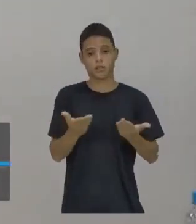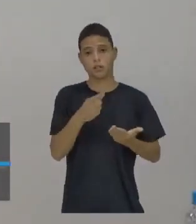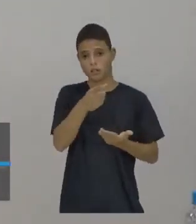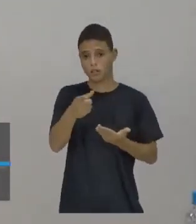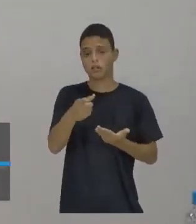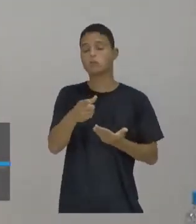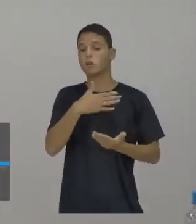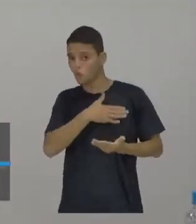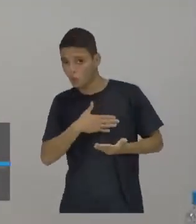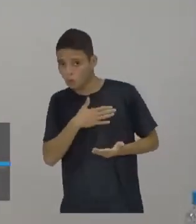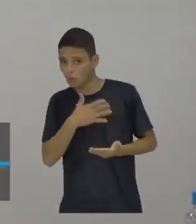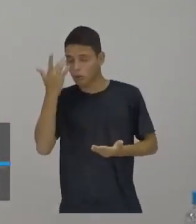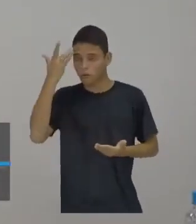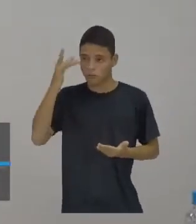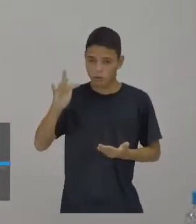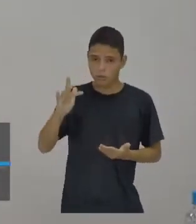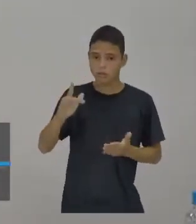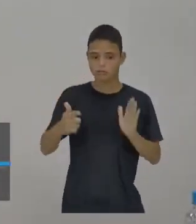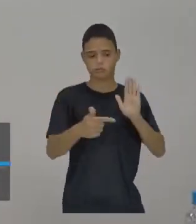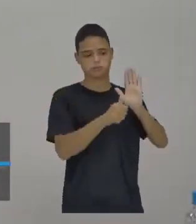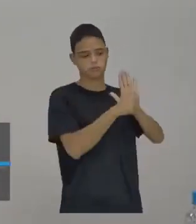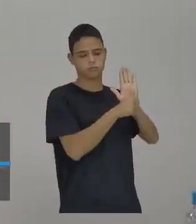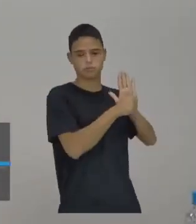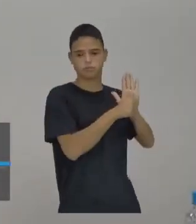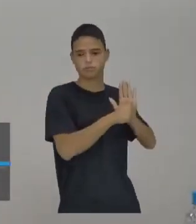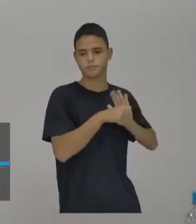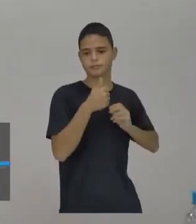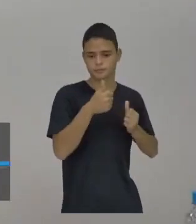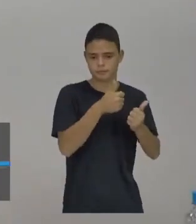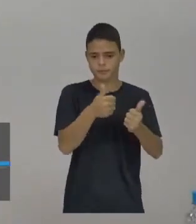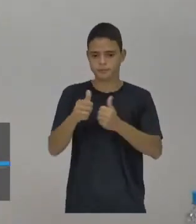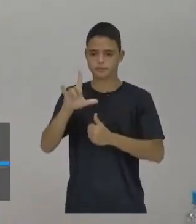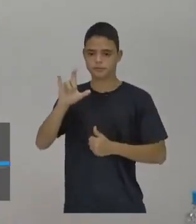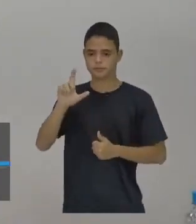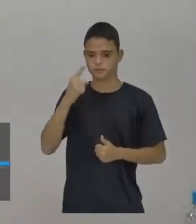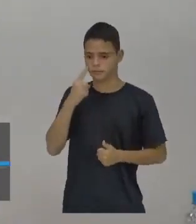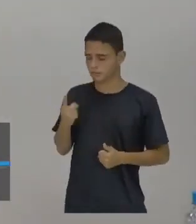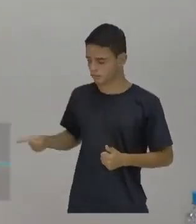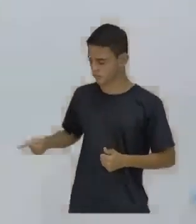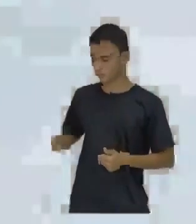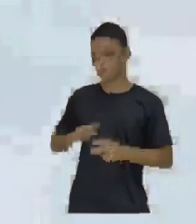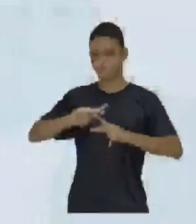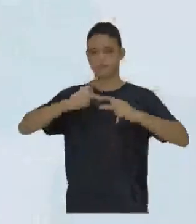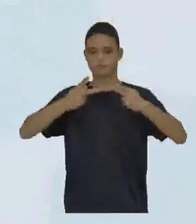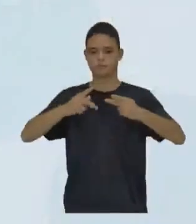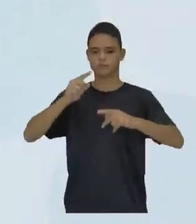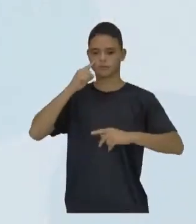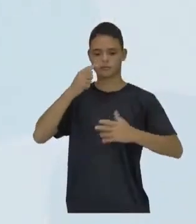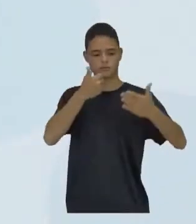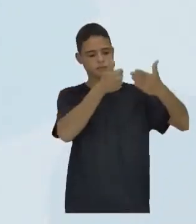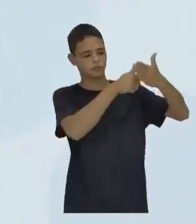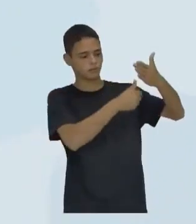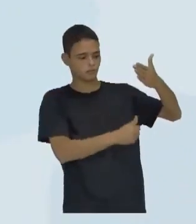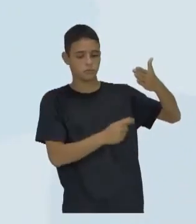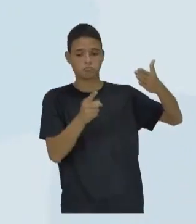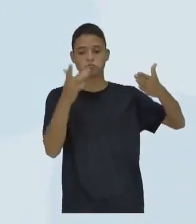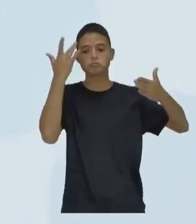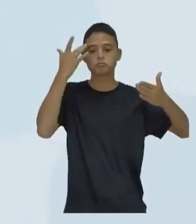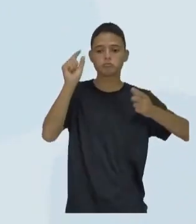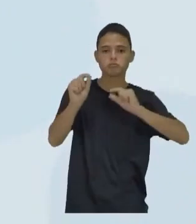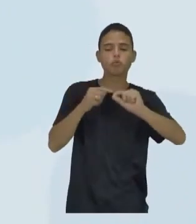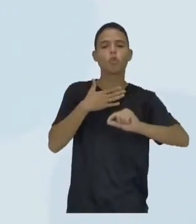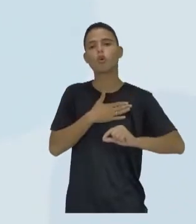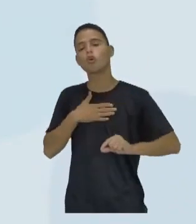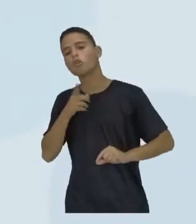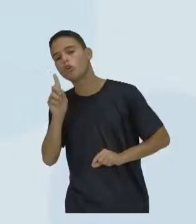Curte, compartilha, se inscreve no canal, dá like e avalie a aula desse QR Code que aparece aí na tela neste momento. Diga o que